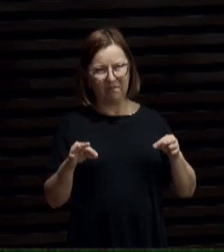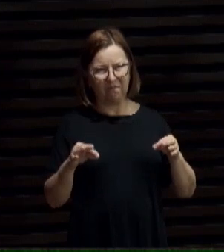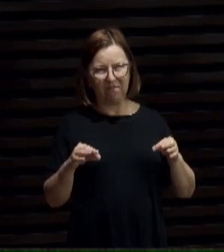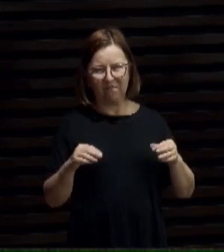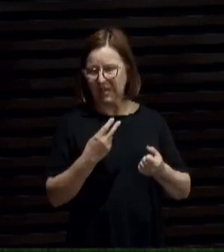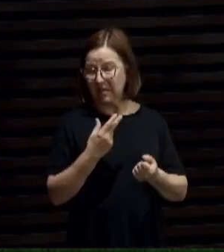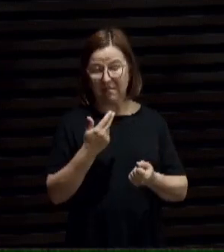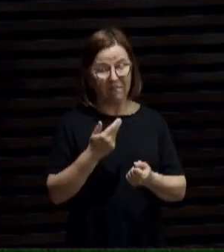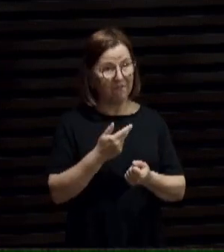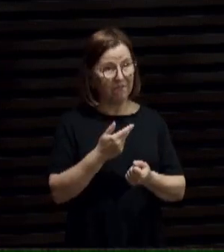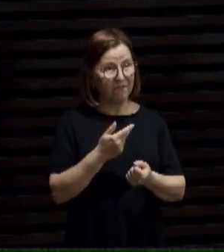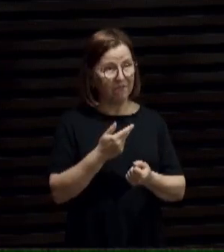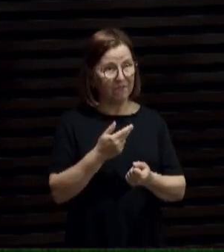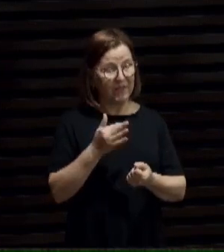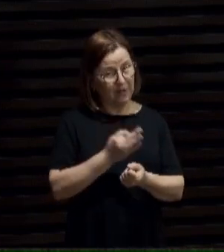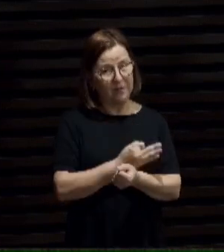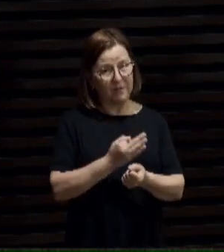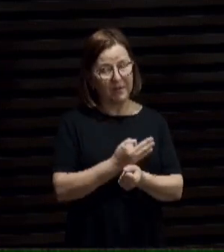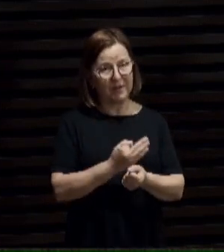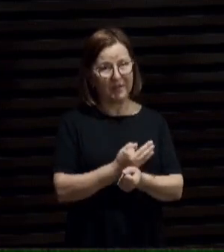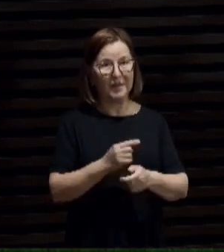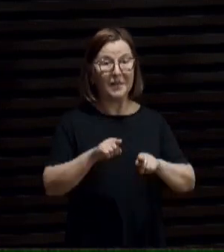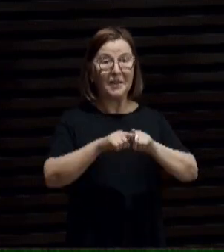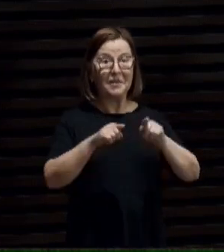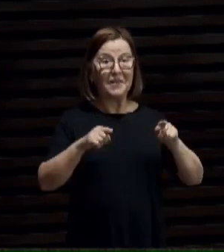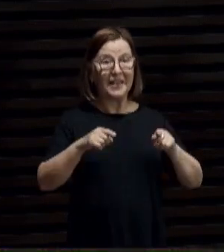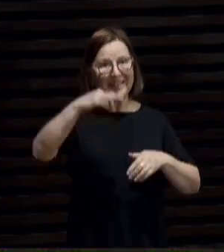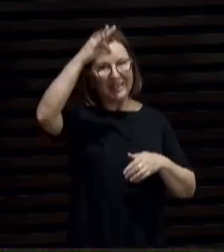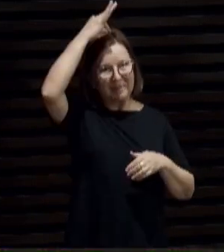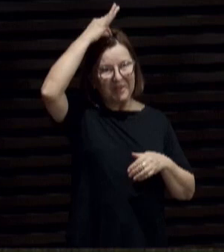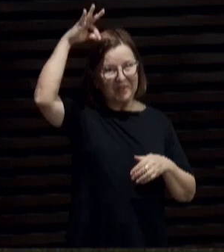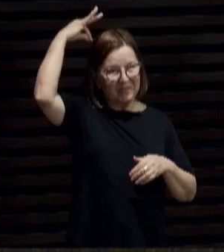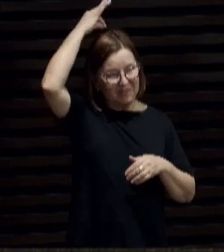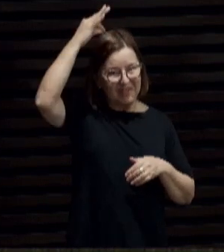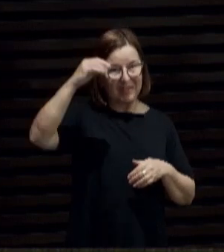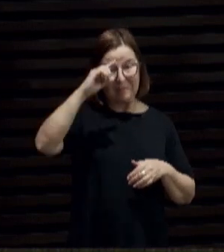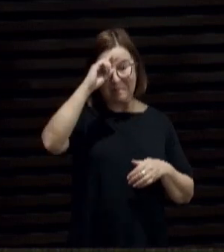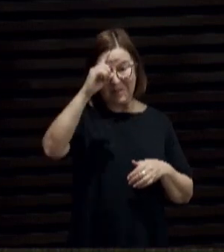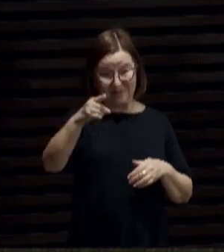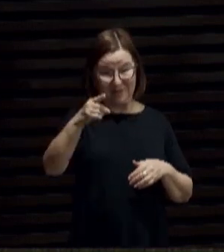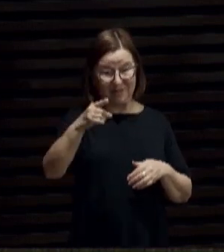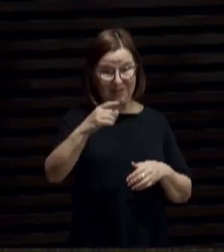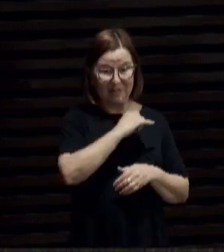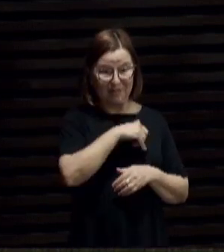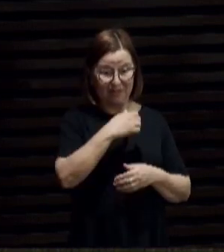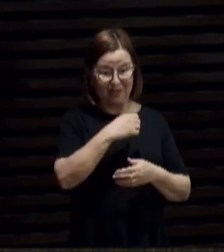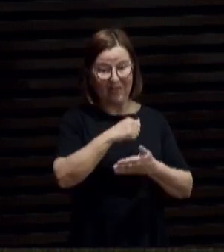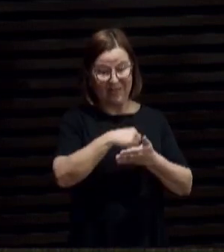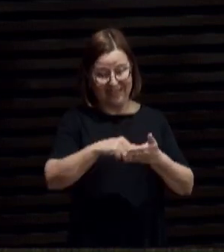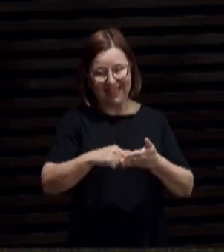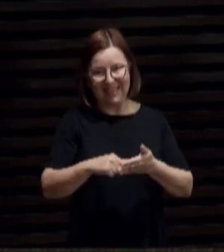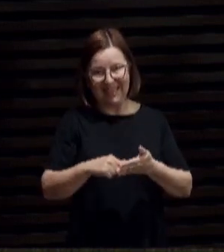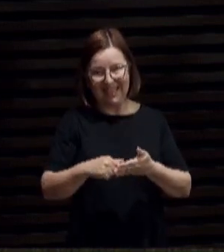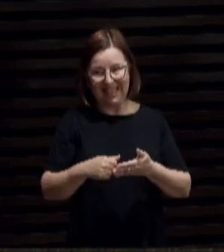isto, porque o Espírito Santo mandou João dizer, e a rede não se rompeu.